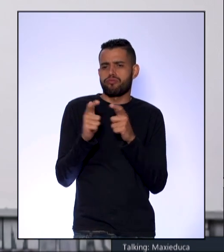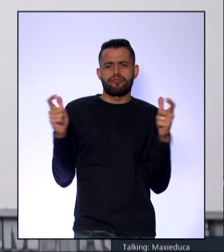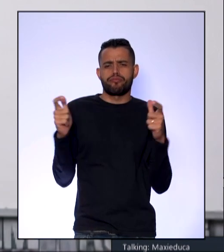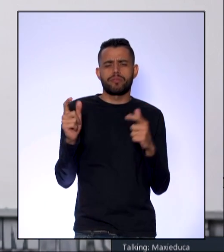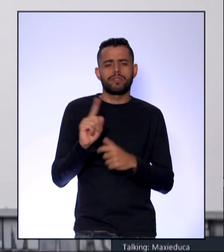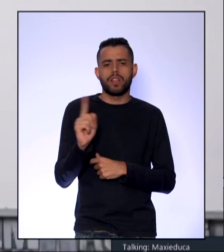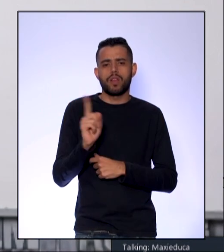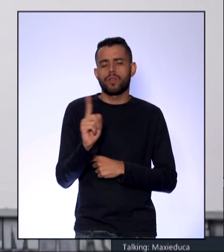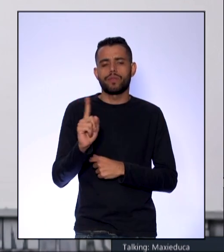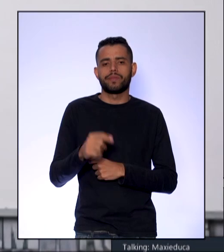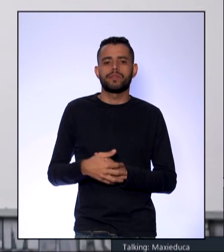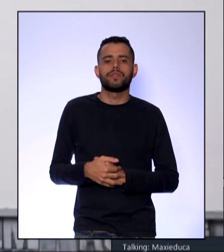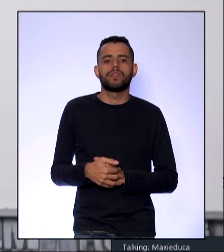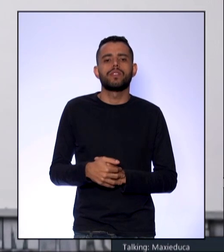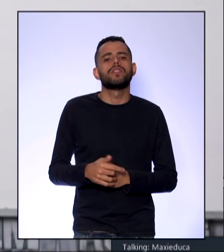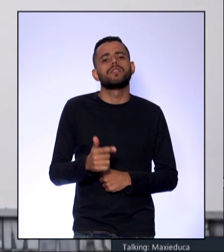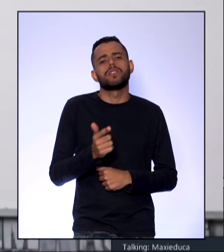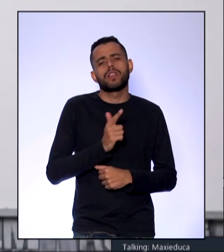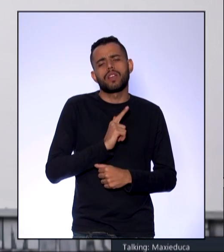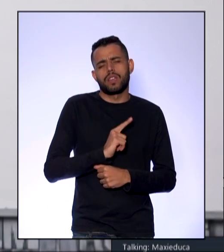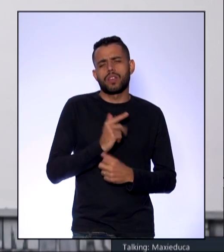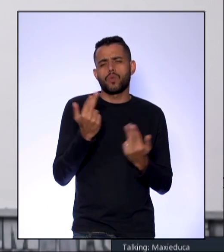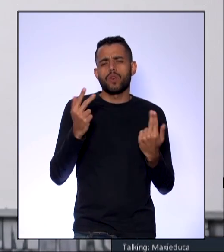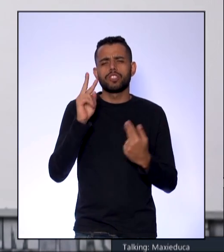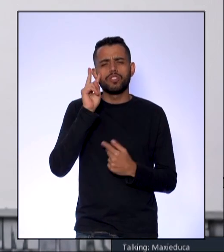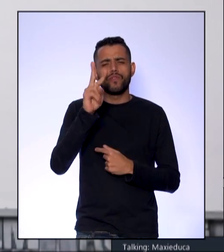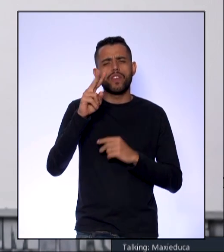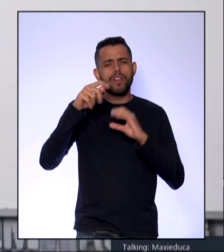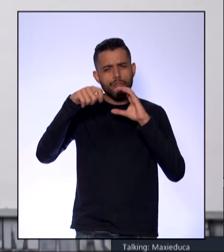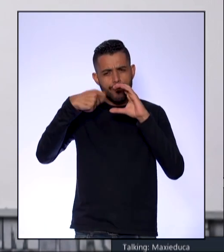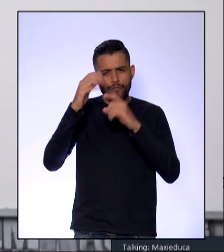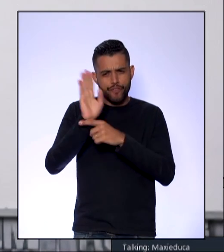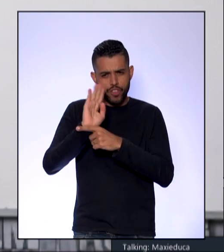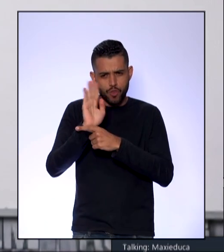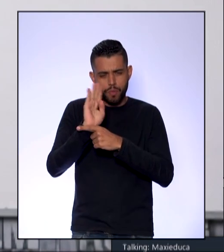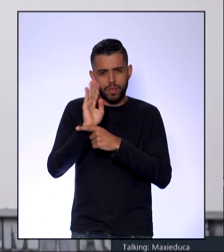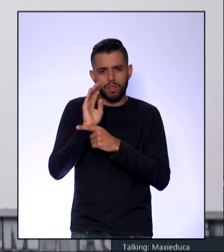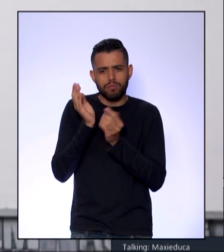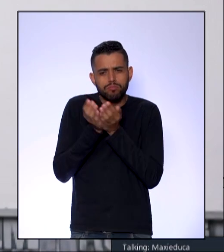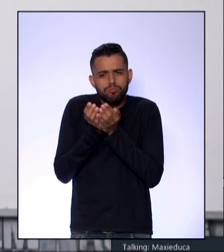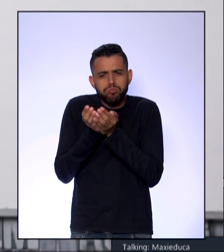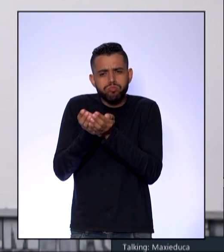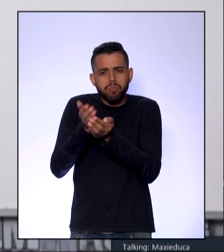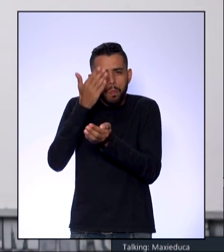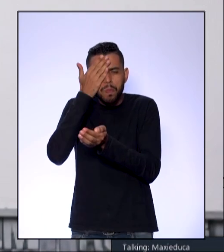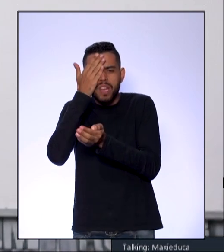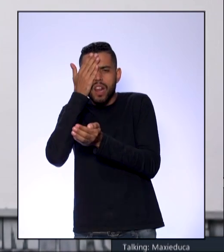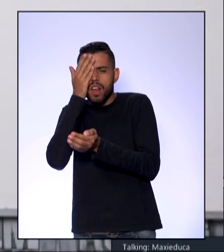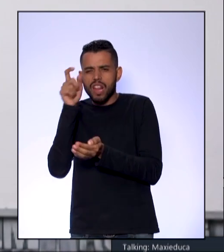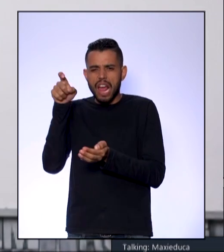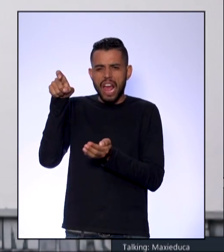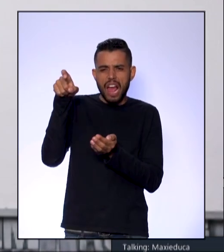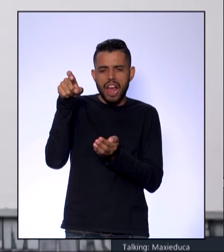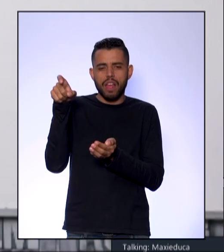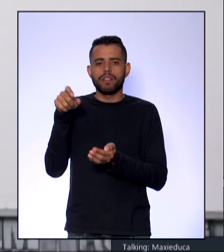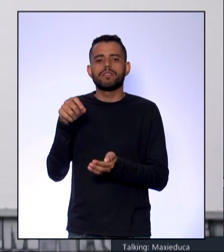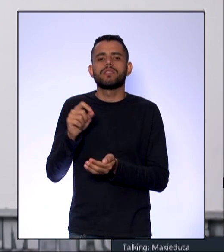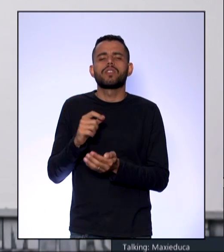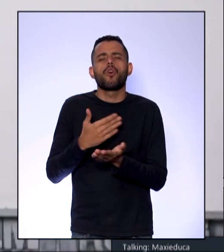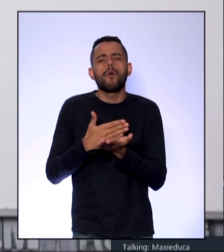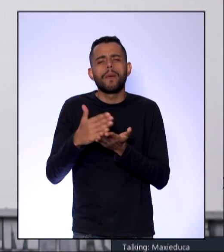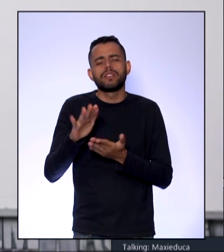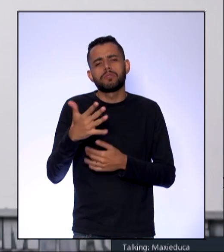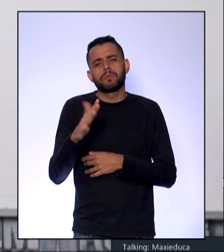Os corsários que nós teremos em filmes aí em larga escala, eles ganham mais projeção ali para o final do